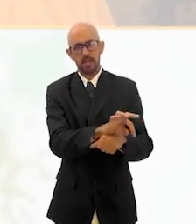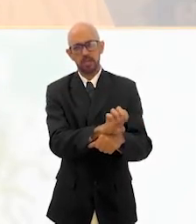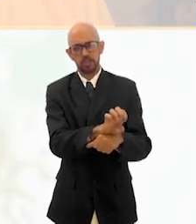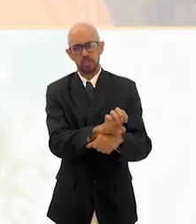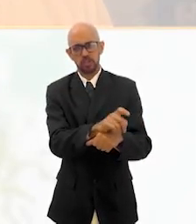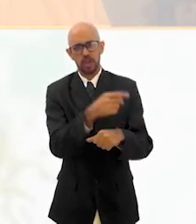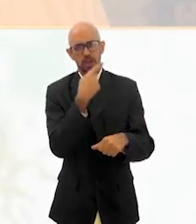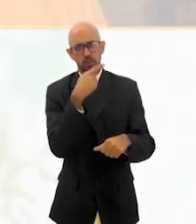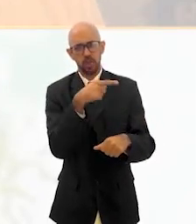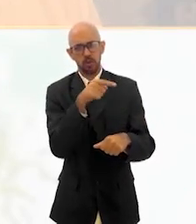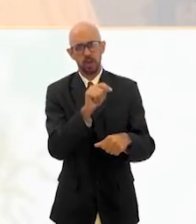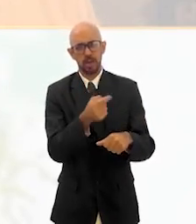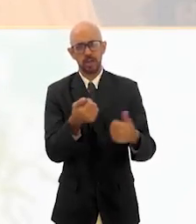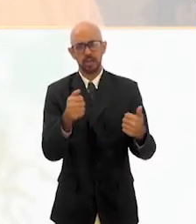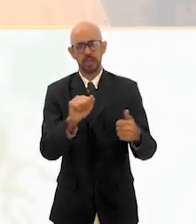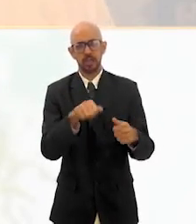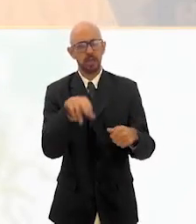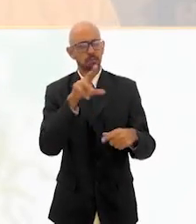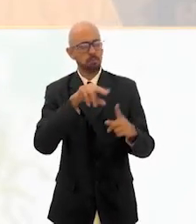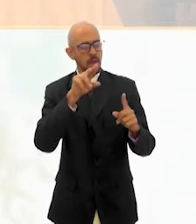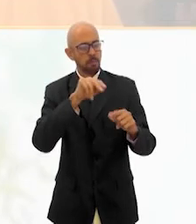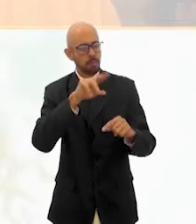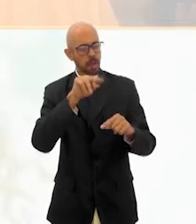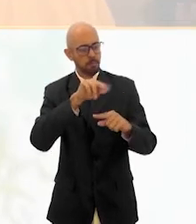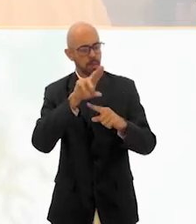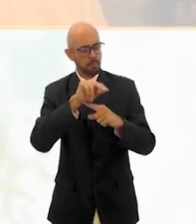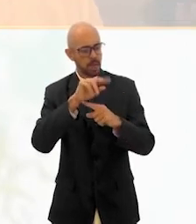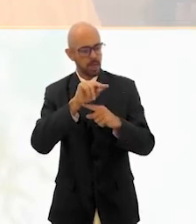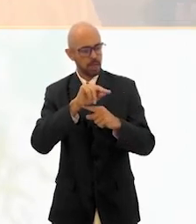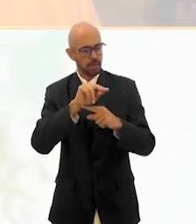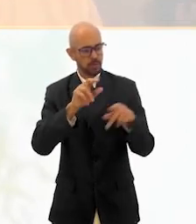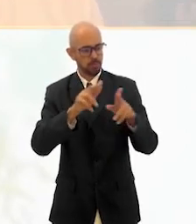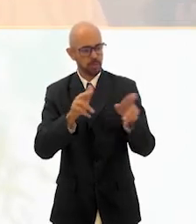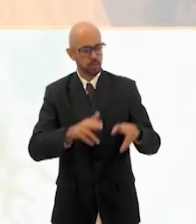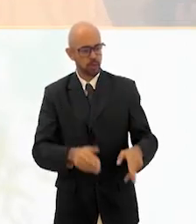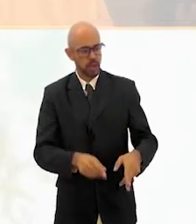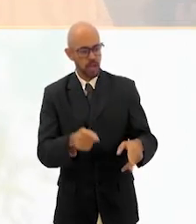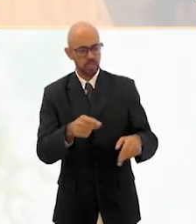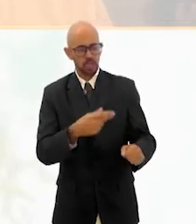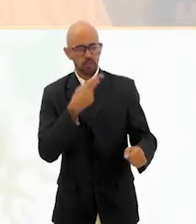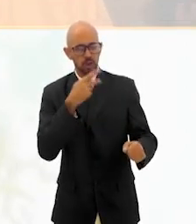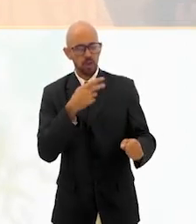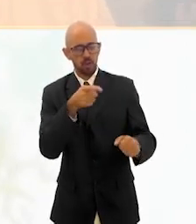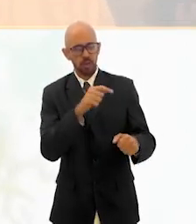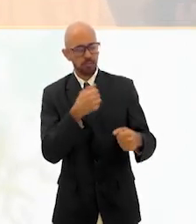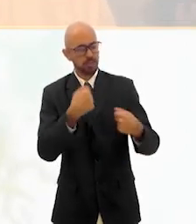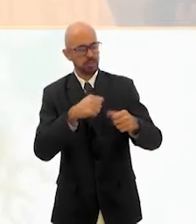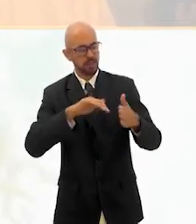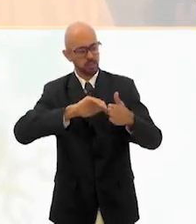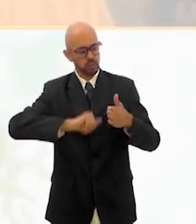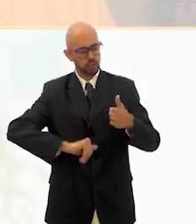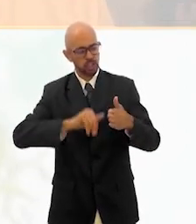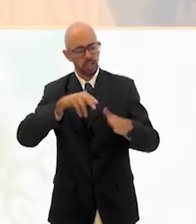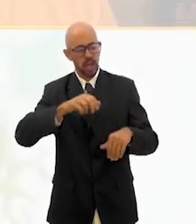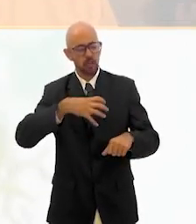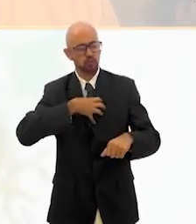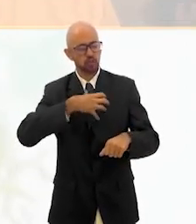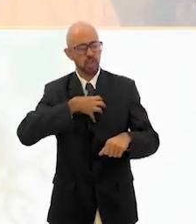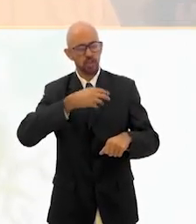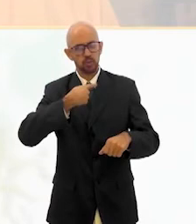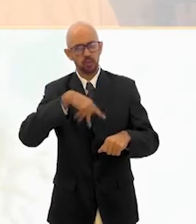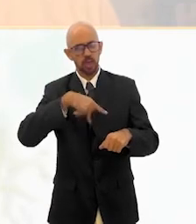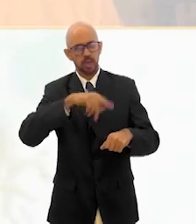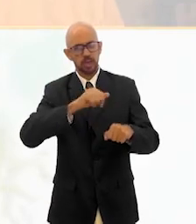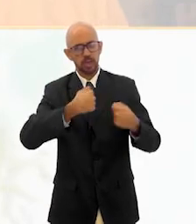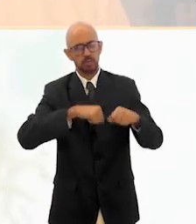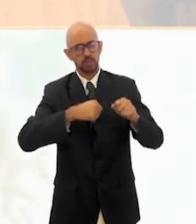respeito disso. Ela ia dublar uma personagem e queriam que ela tirasse o sotaque dela, falando que existia um sotaque padrão que ela